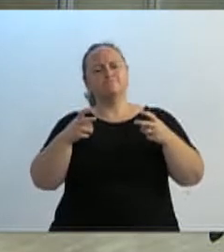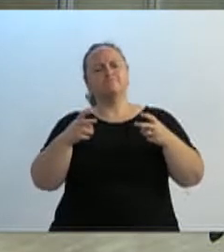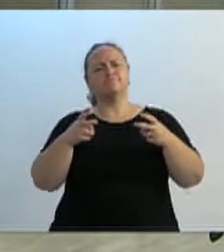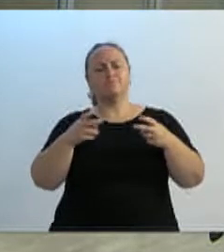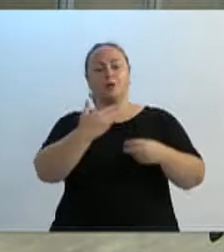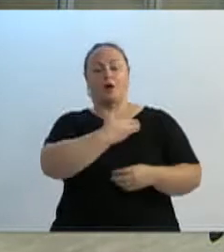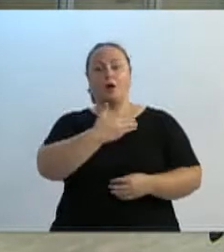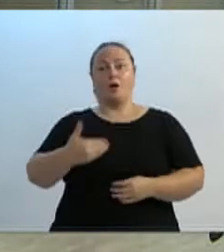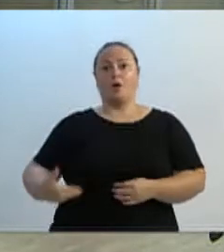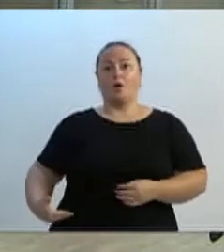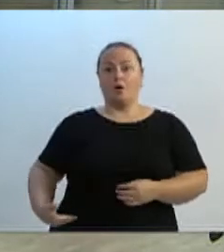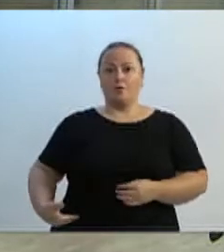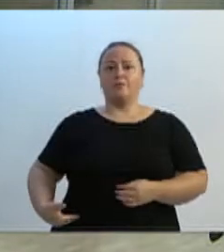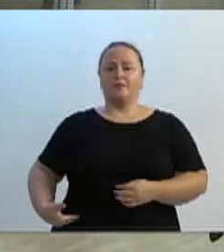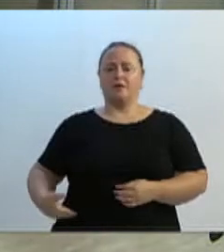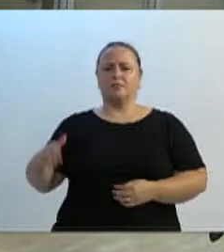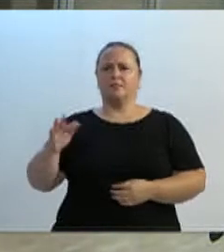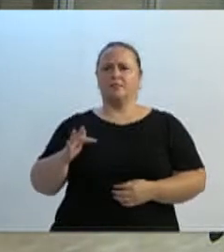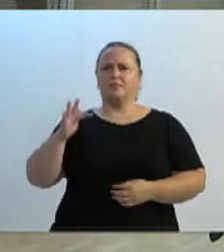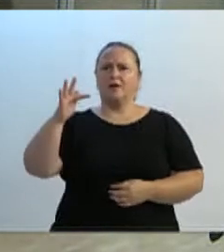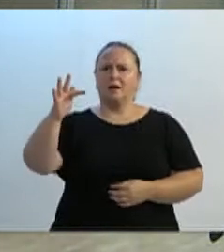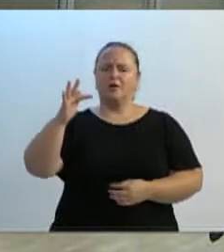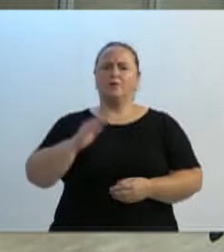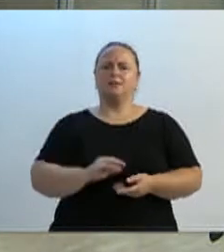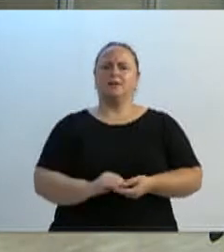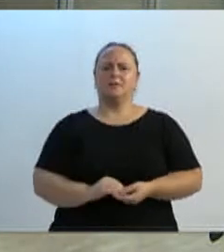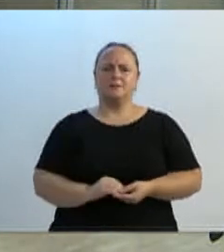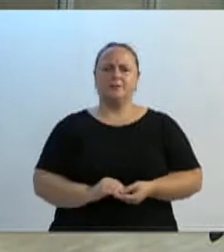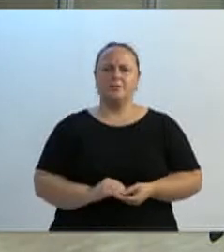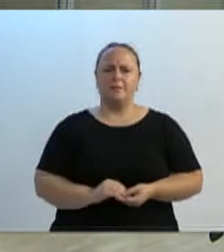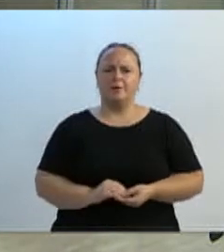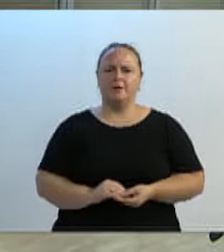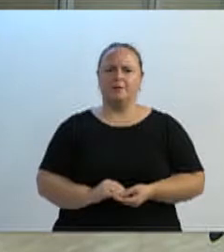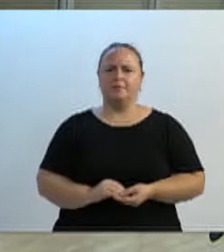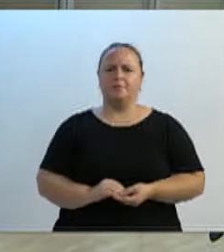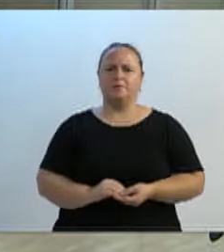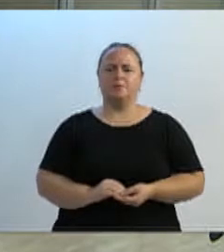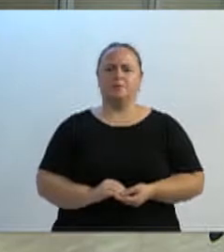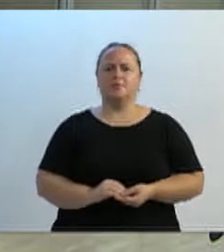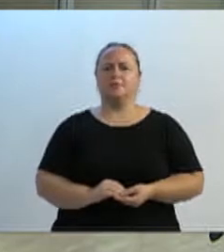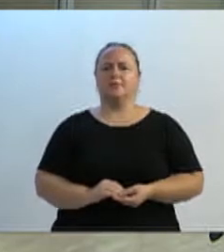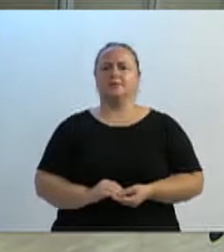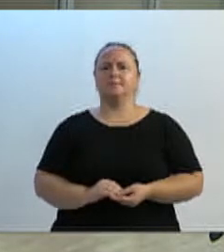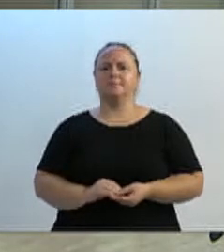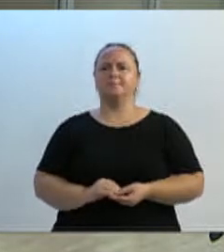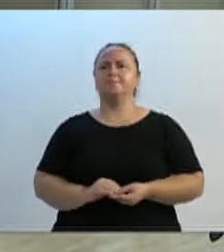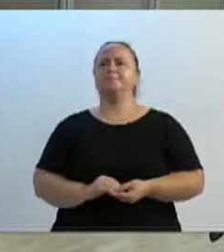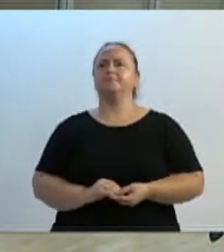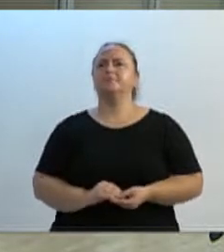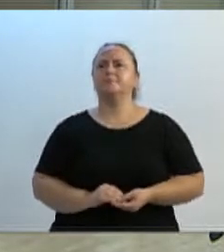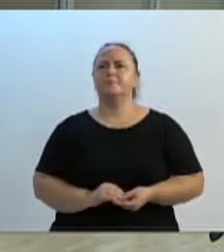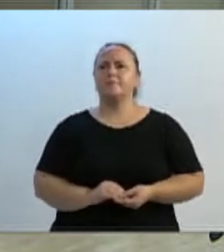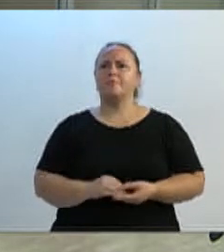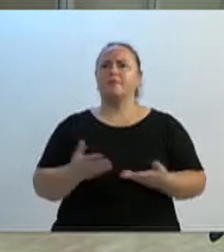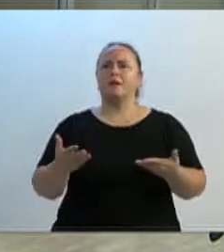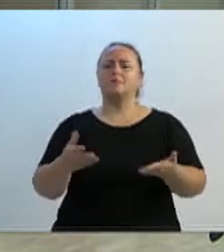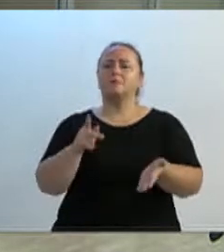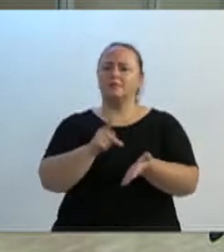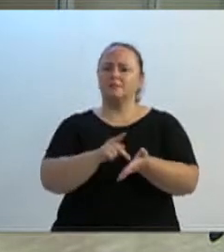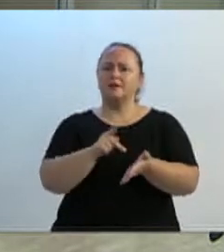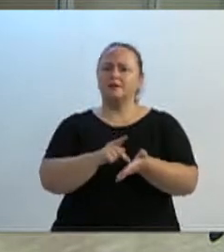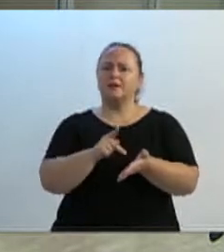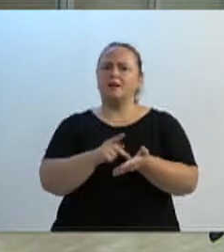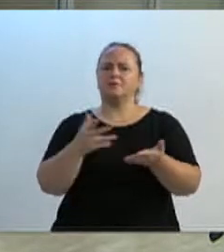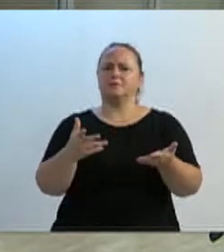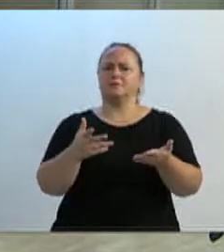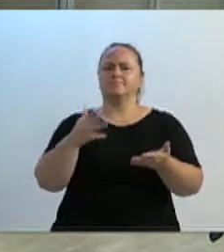governo, a nível do governo federal, continua aquela briga que tinha nas eleições, não terminou. Esqueceram de pensar no